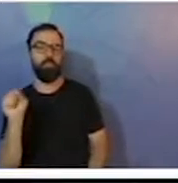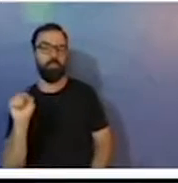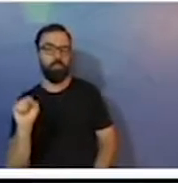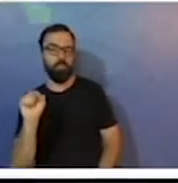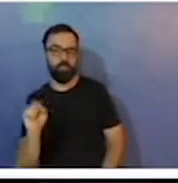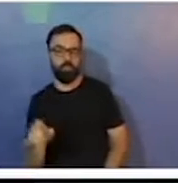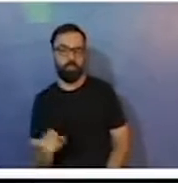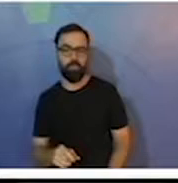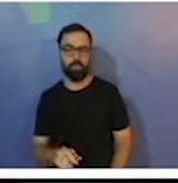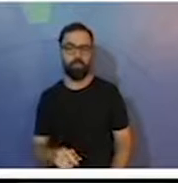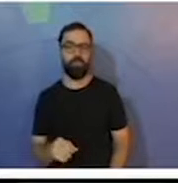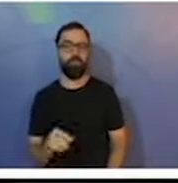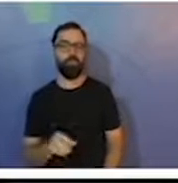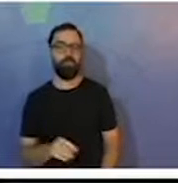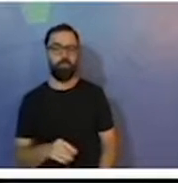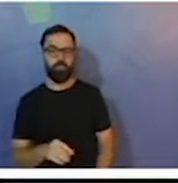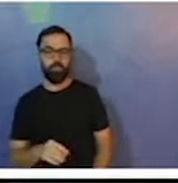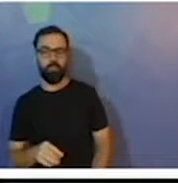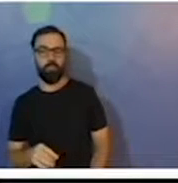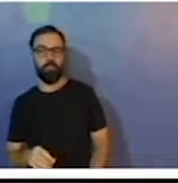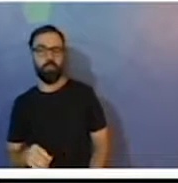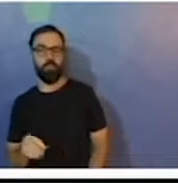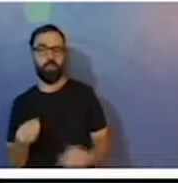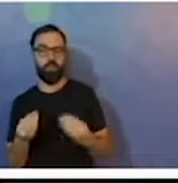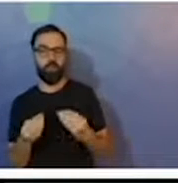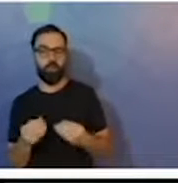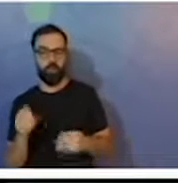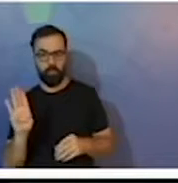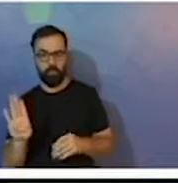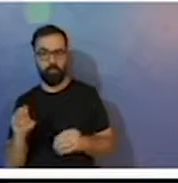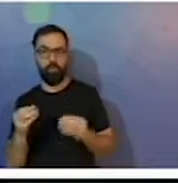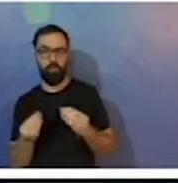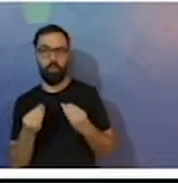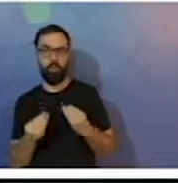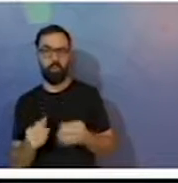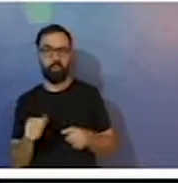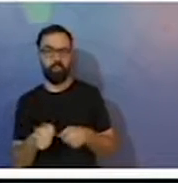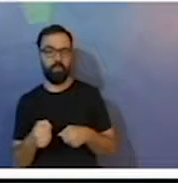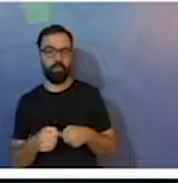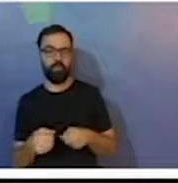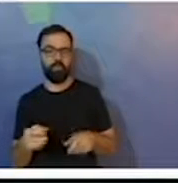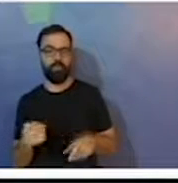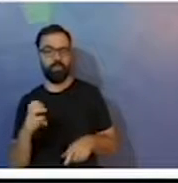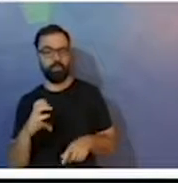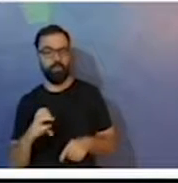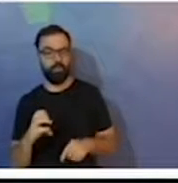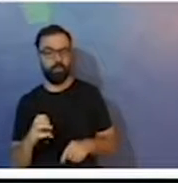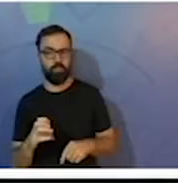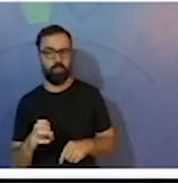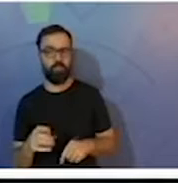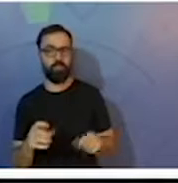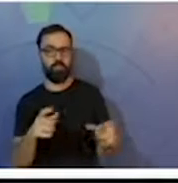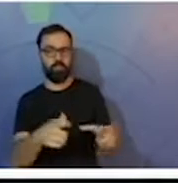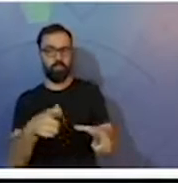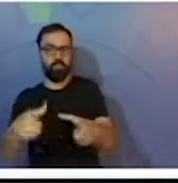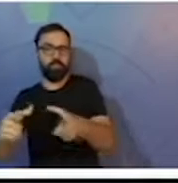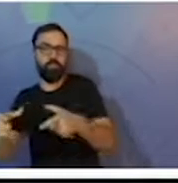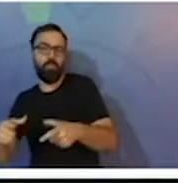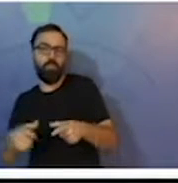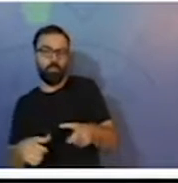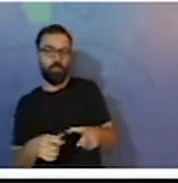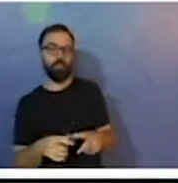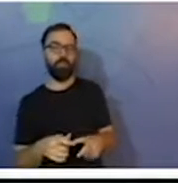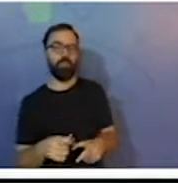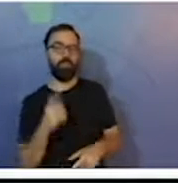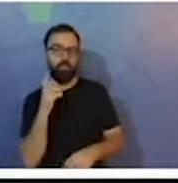realização da atividade letra b a maneira como as atividades devem ser realizadas se os lugares em